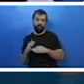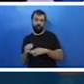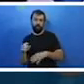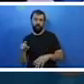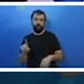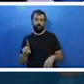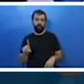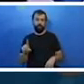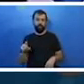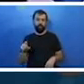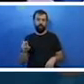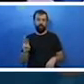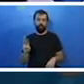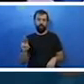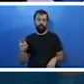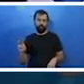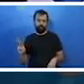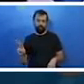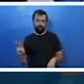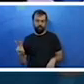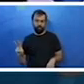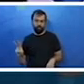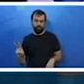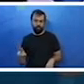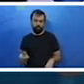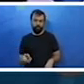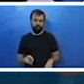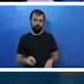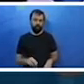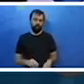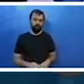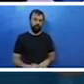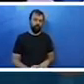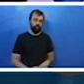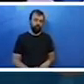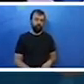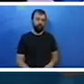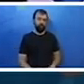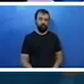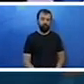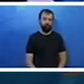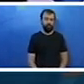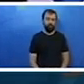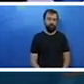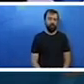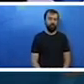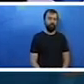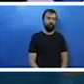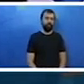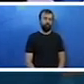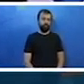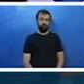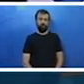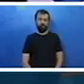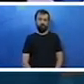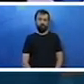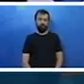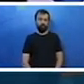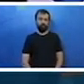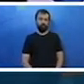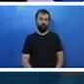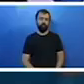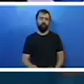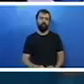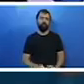rei era traição, Tiradentes passou a defender a Inconfidência, a independência de Minas. Quais os fatos que ele se